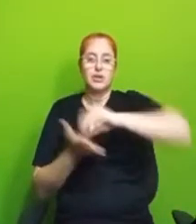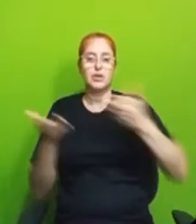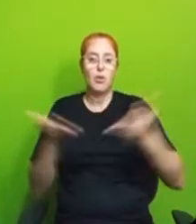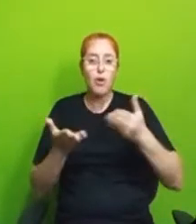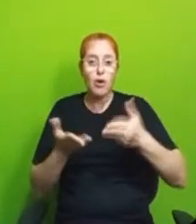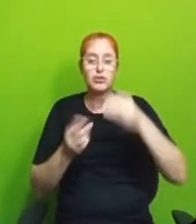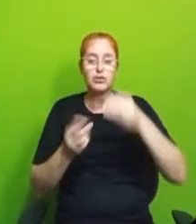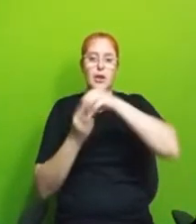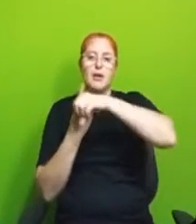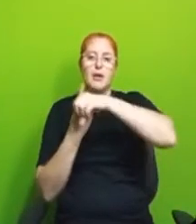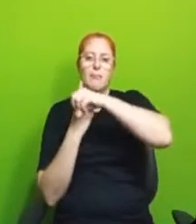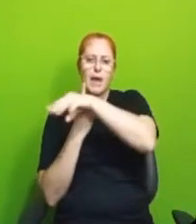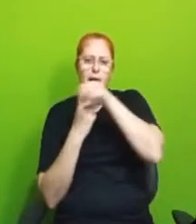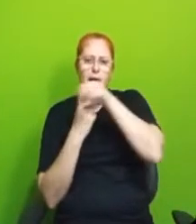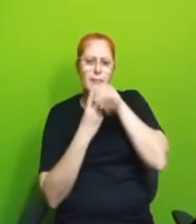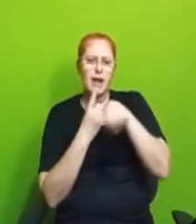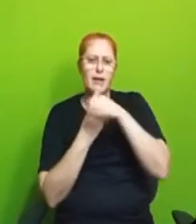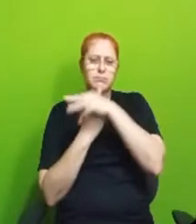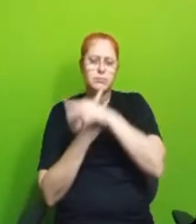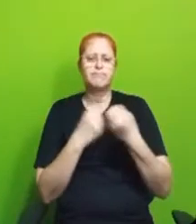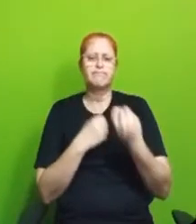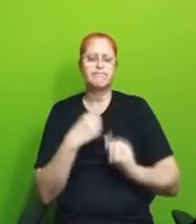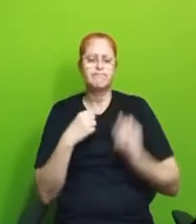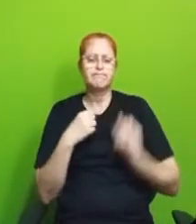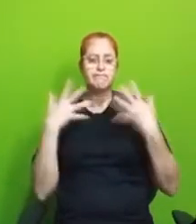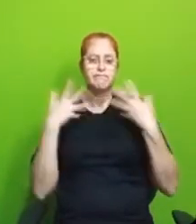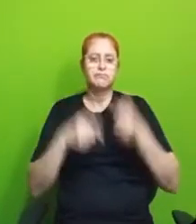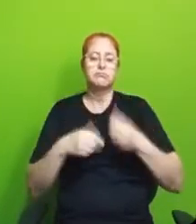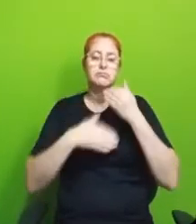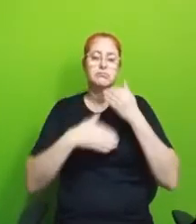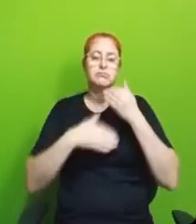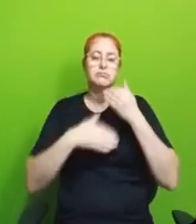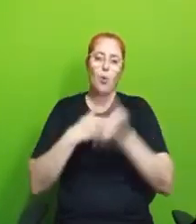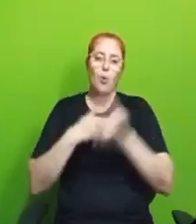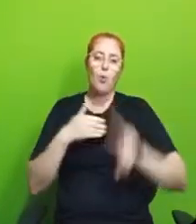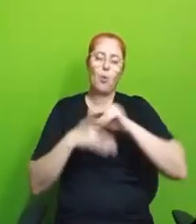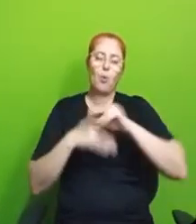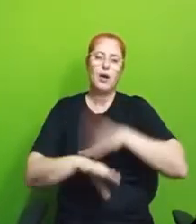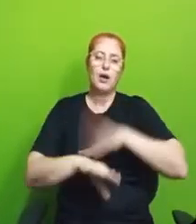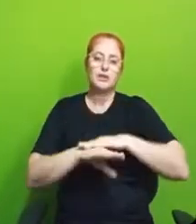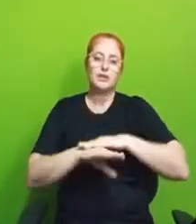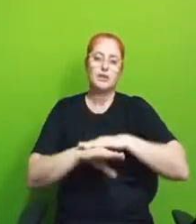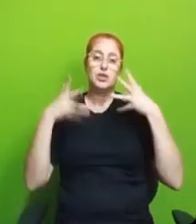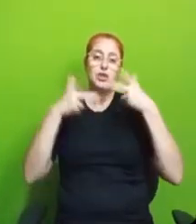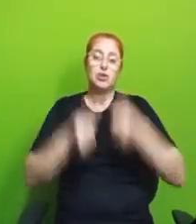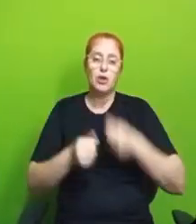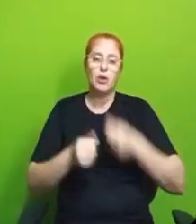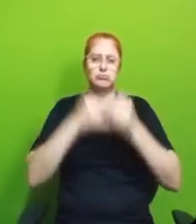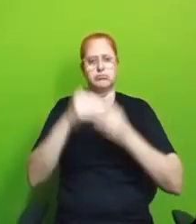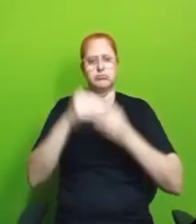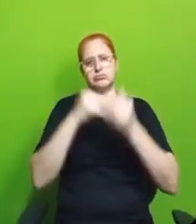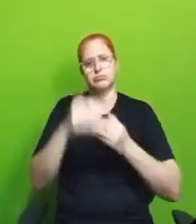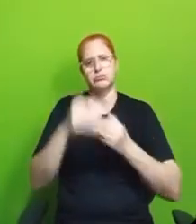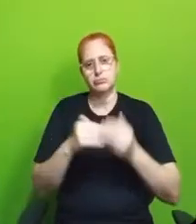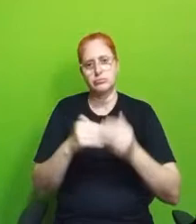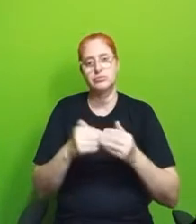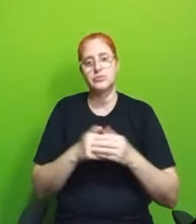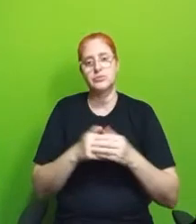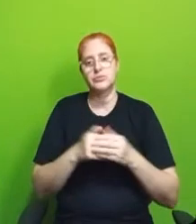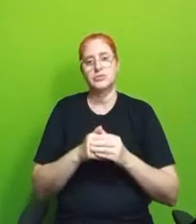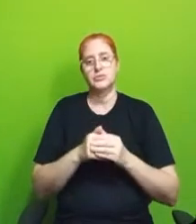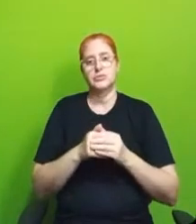fundamental em todos os processos, né? O uso desse tempo em todos os processos de expressão aí do